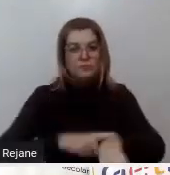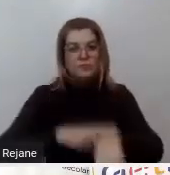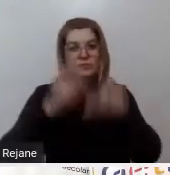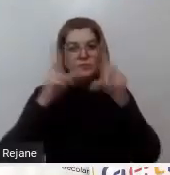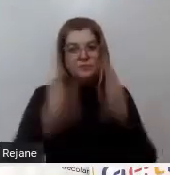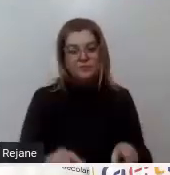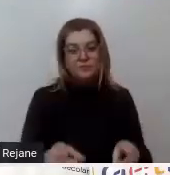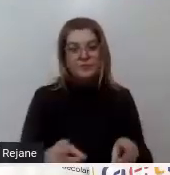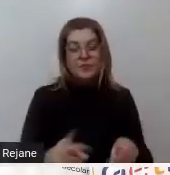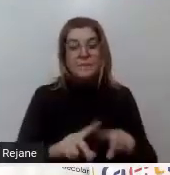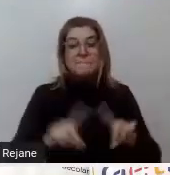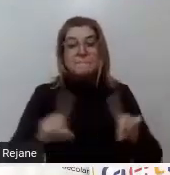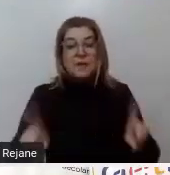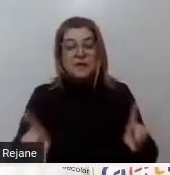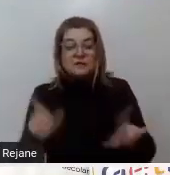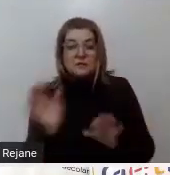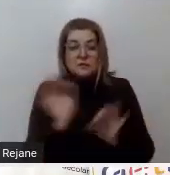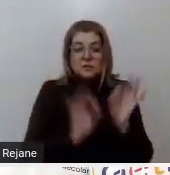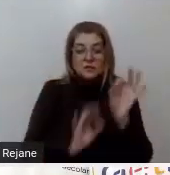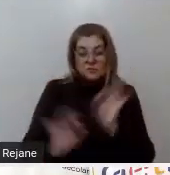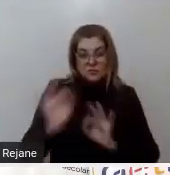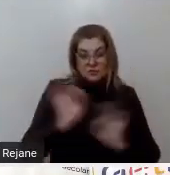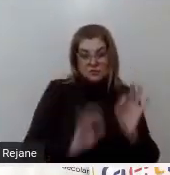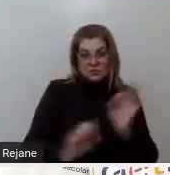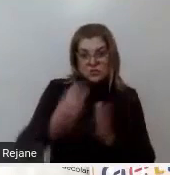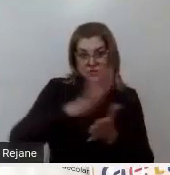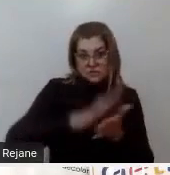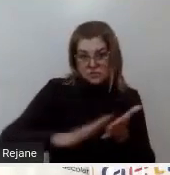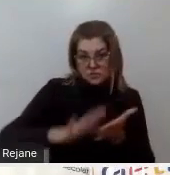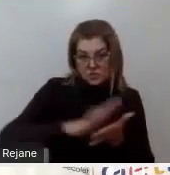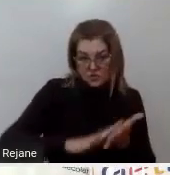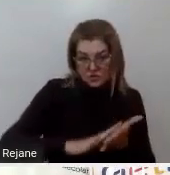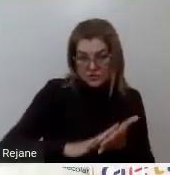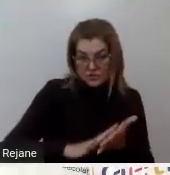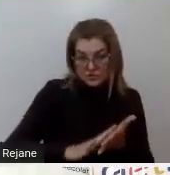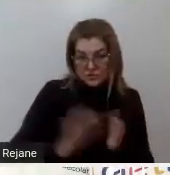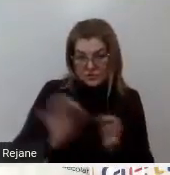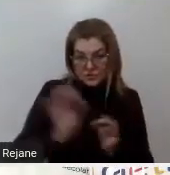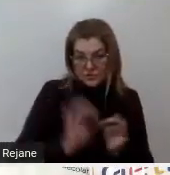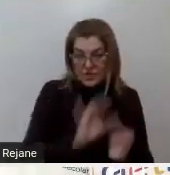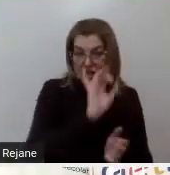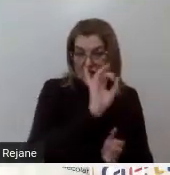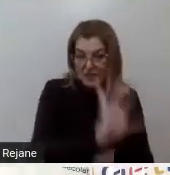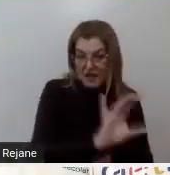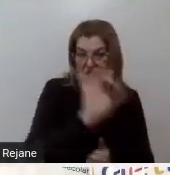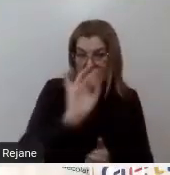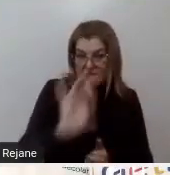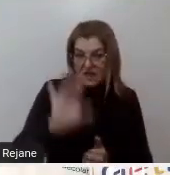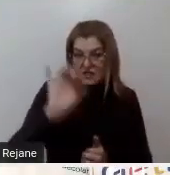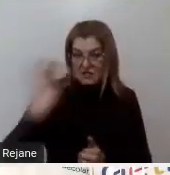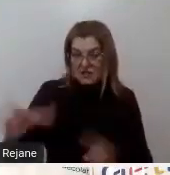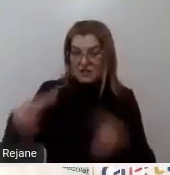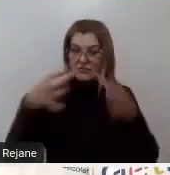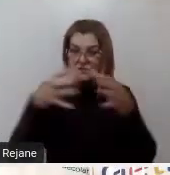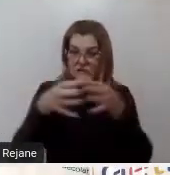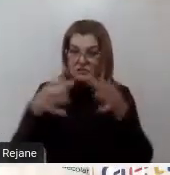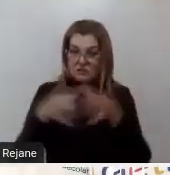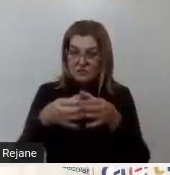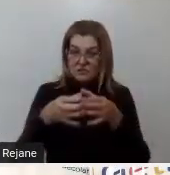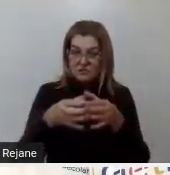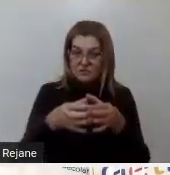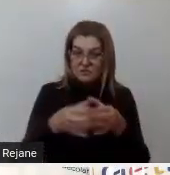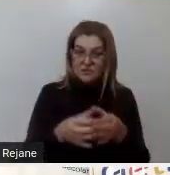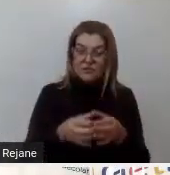quiser planejar a atividade e programar em cada turma, eu preciso ir em